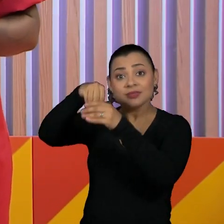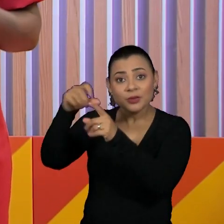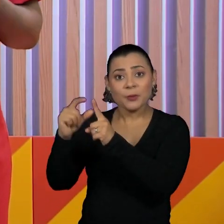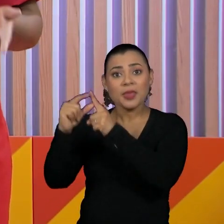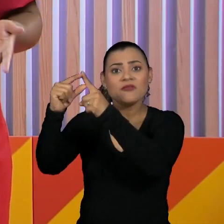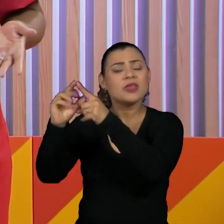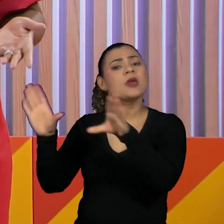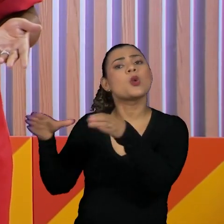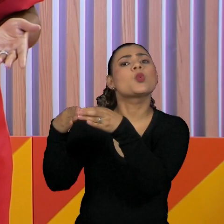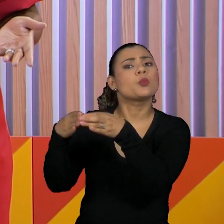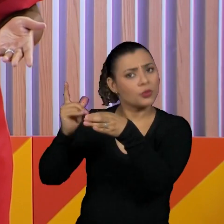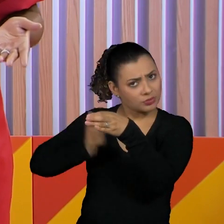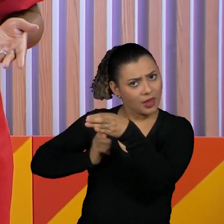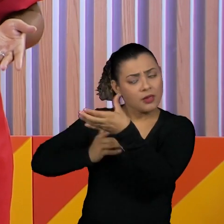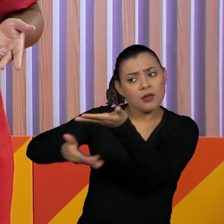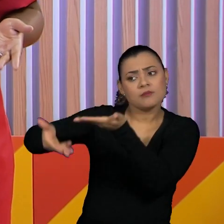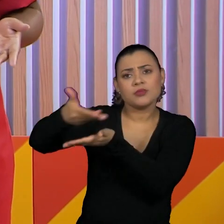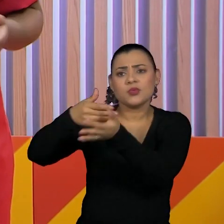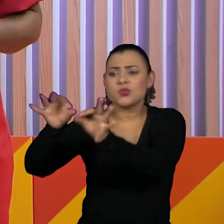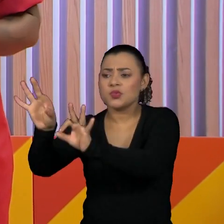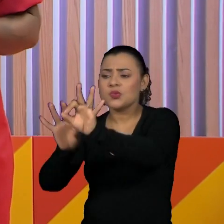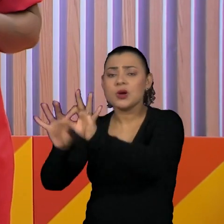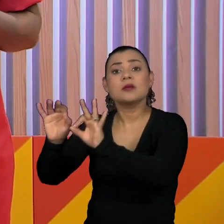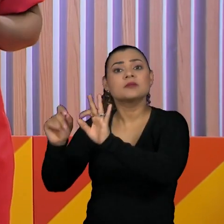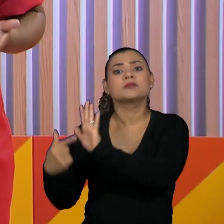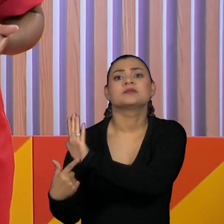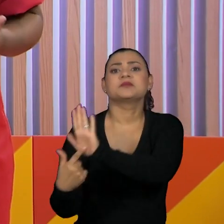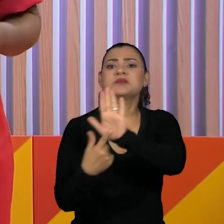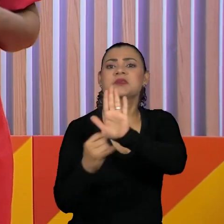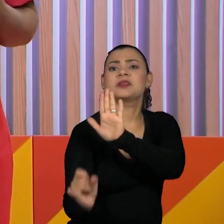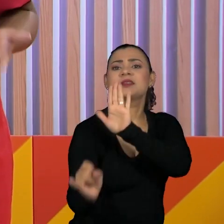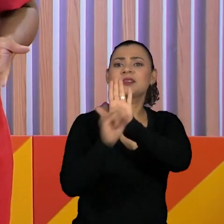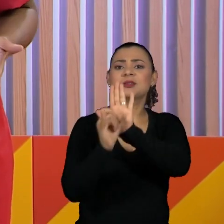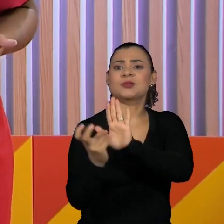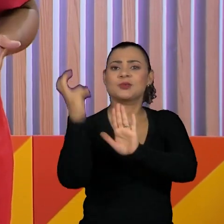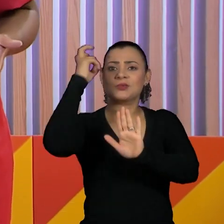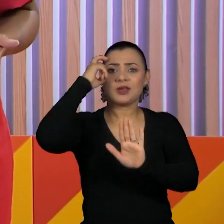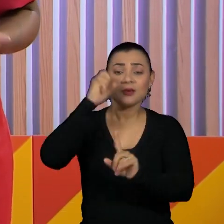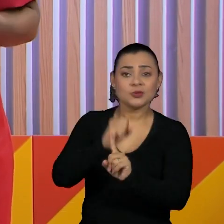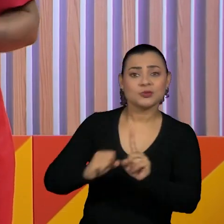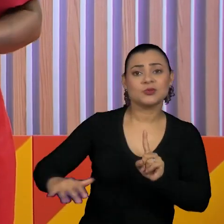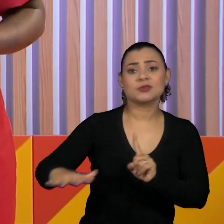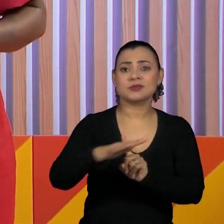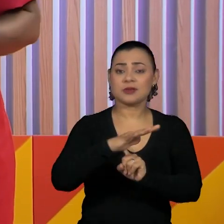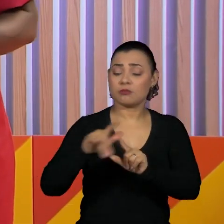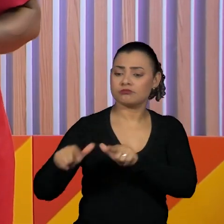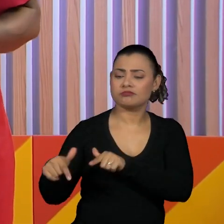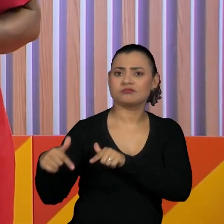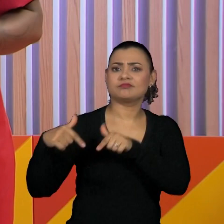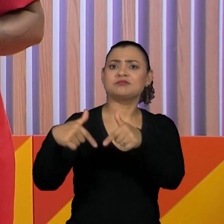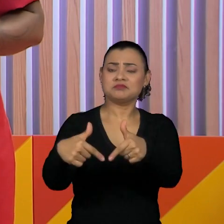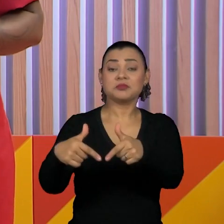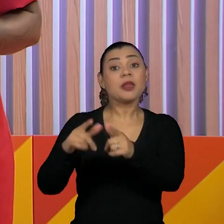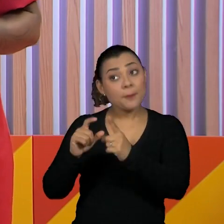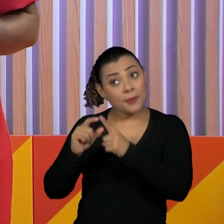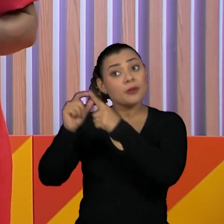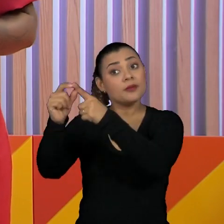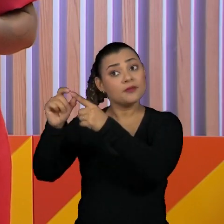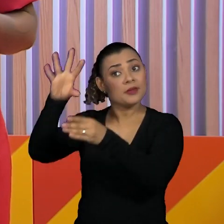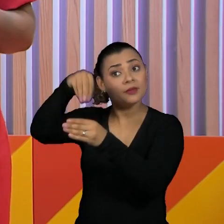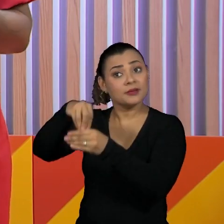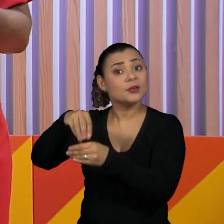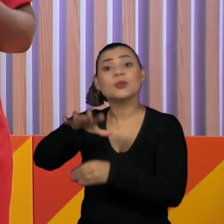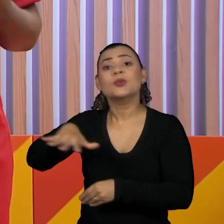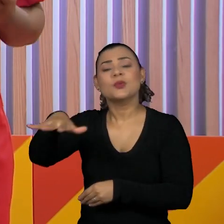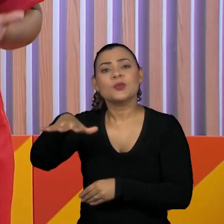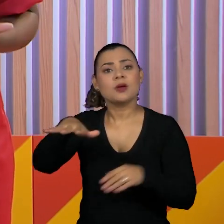cidades e contribuem para o fortalecimento da identidade cultural, social e fazem com que a periferia seja vista de